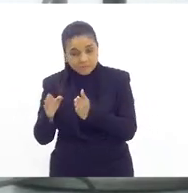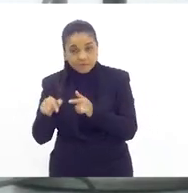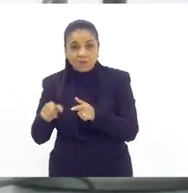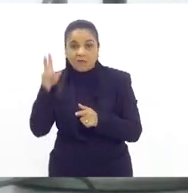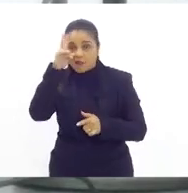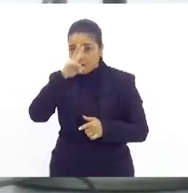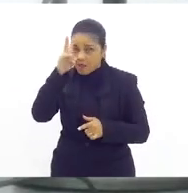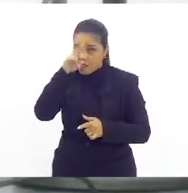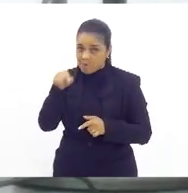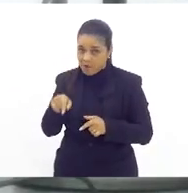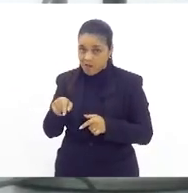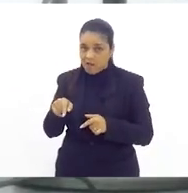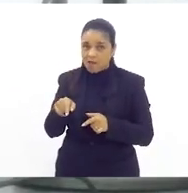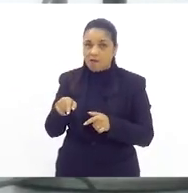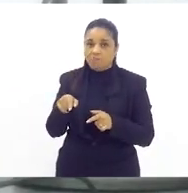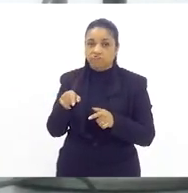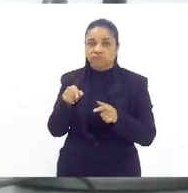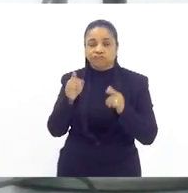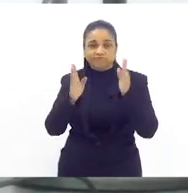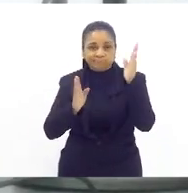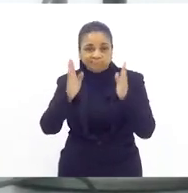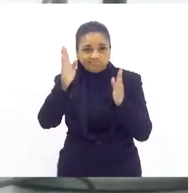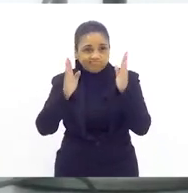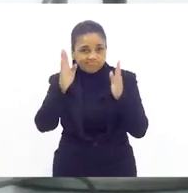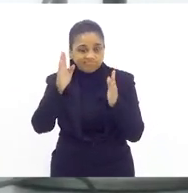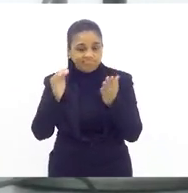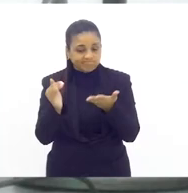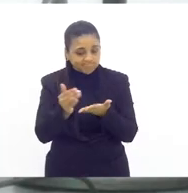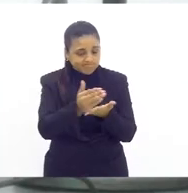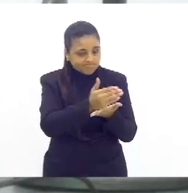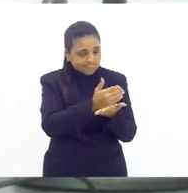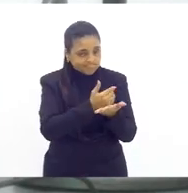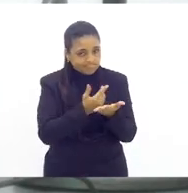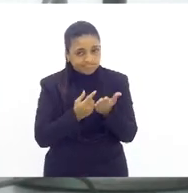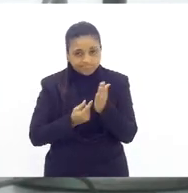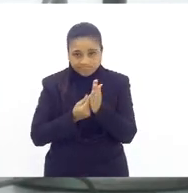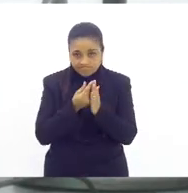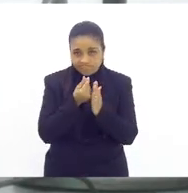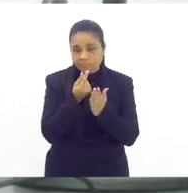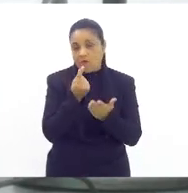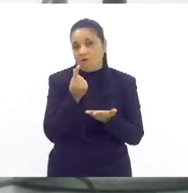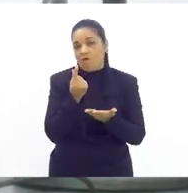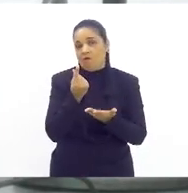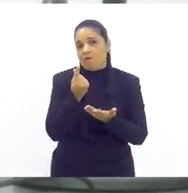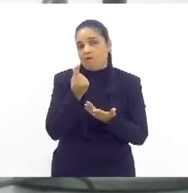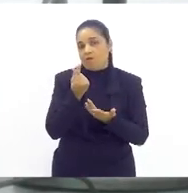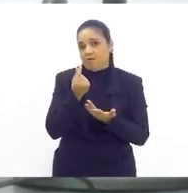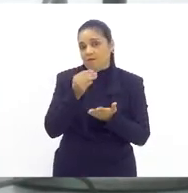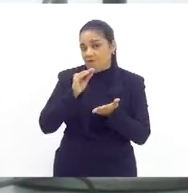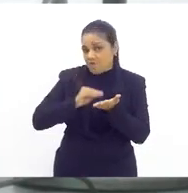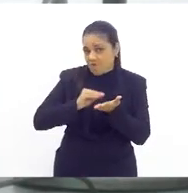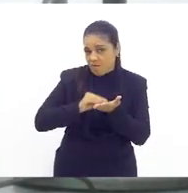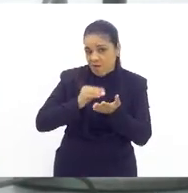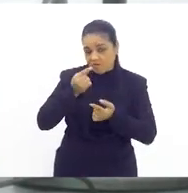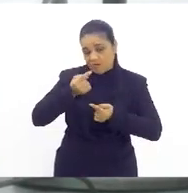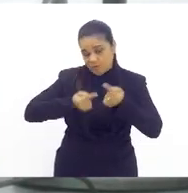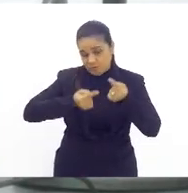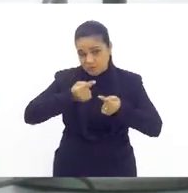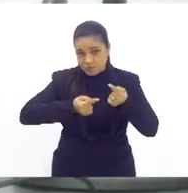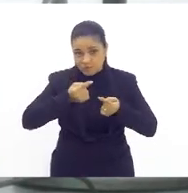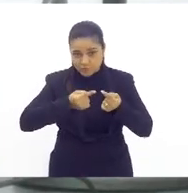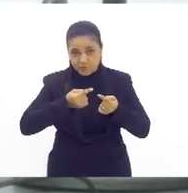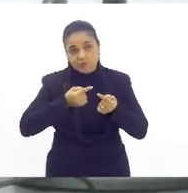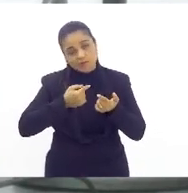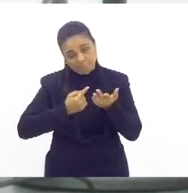porque num cenário de escassez de recursos em que a disputa né pelo orçamento não se